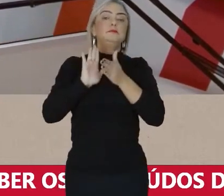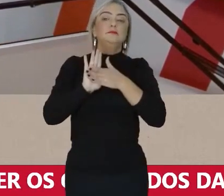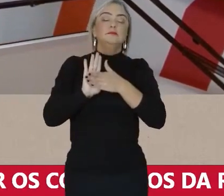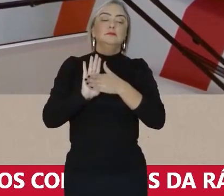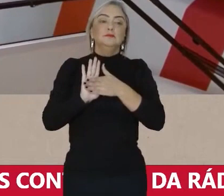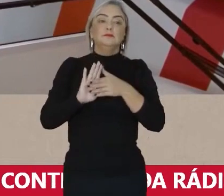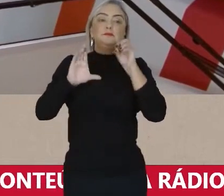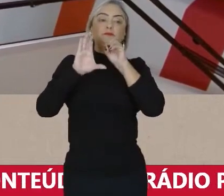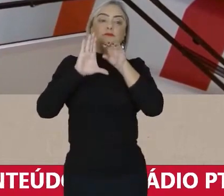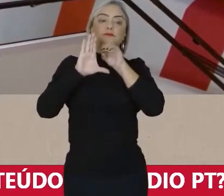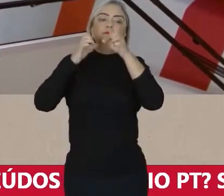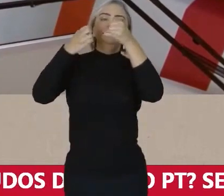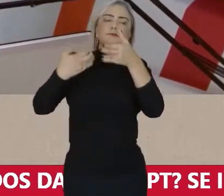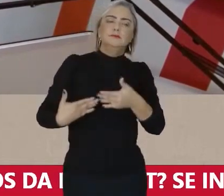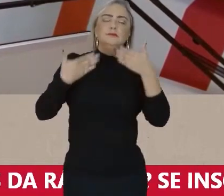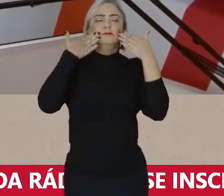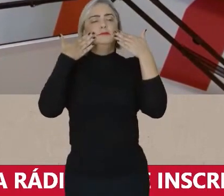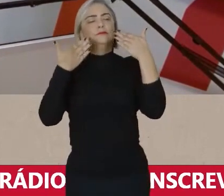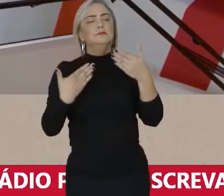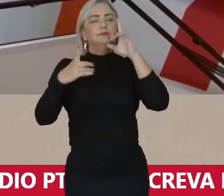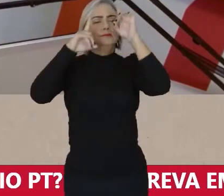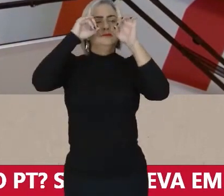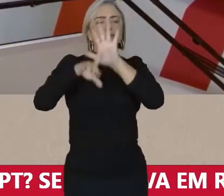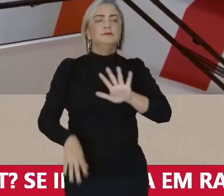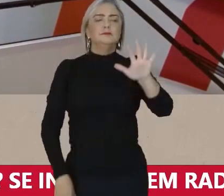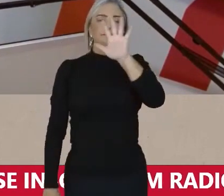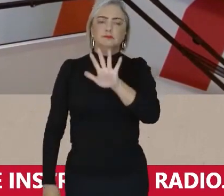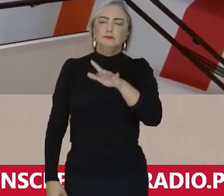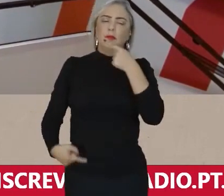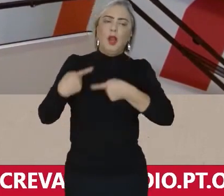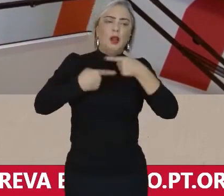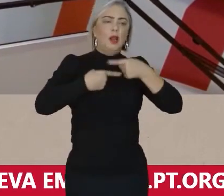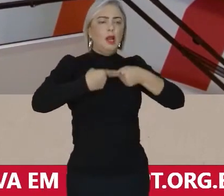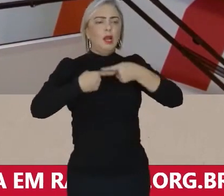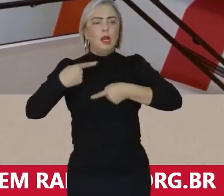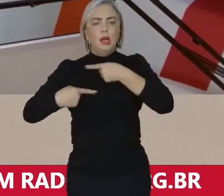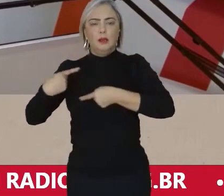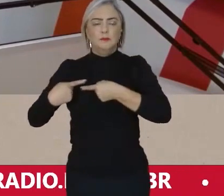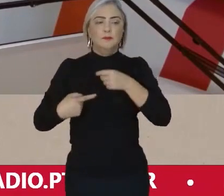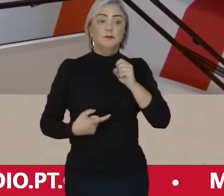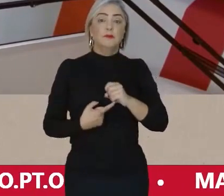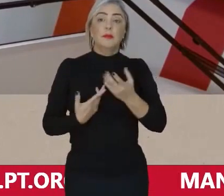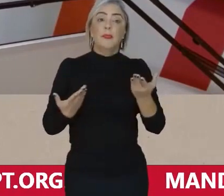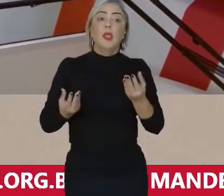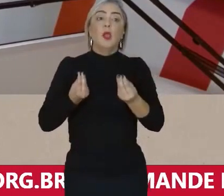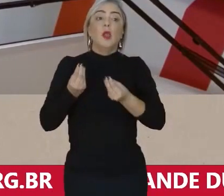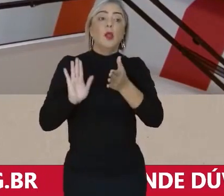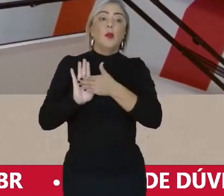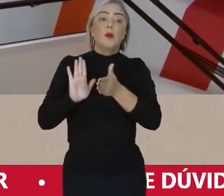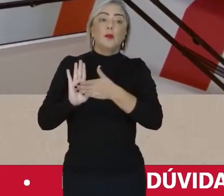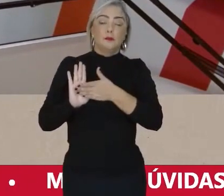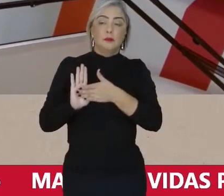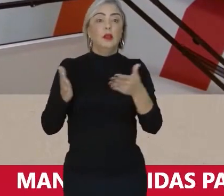vão estar ao vivo, né, apresentando as ideias gerais e discutindo, né, a embocadura dessa